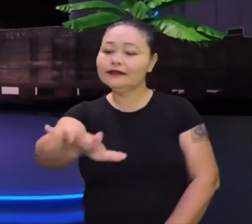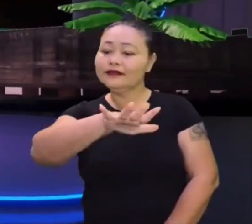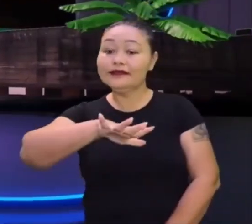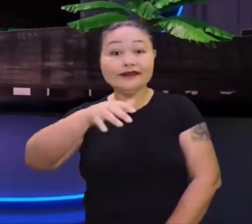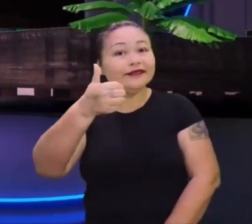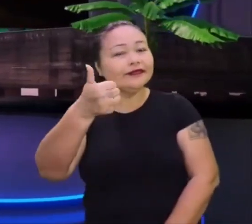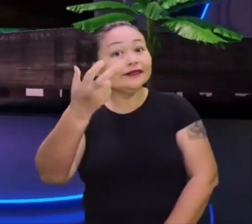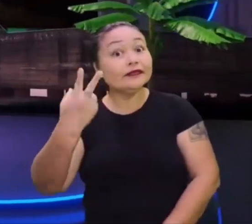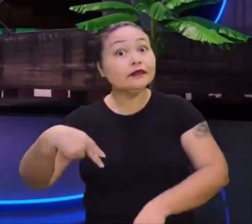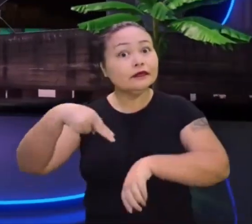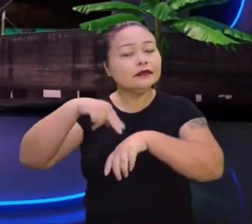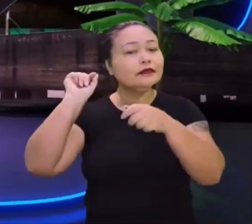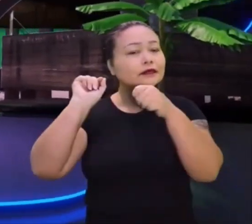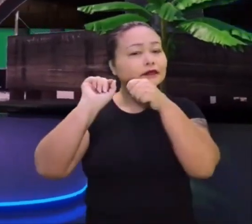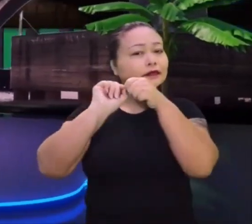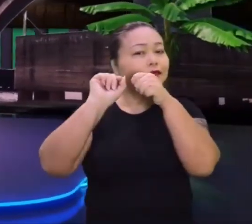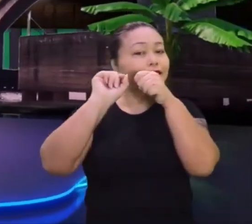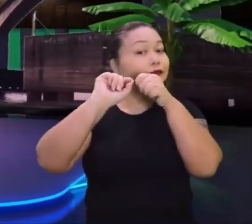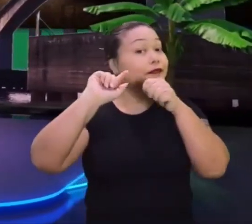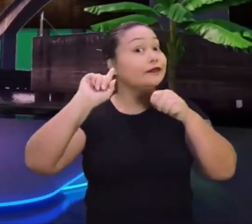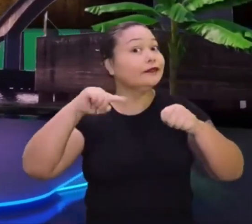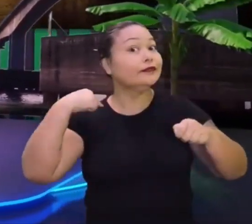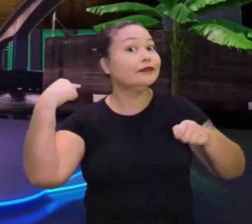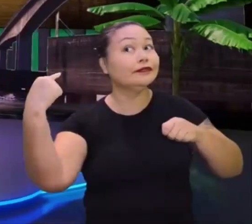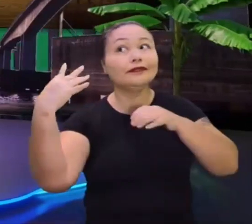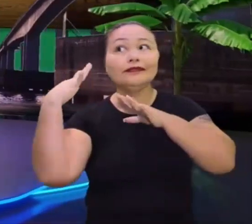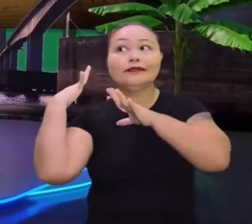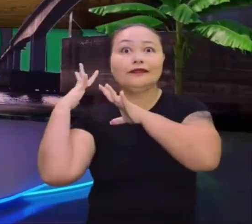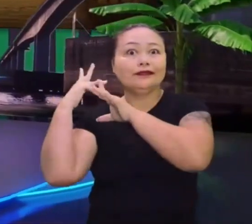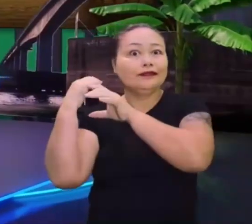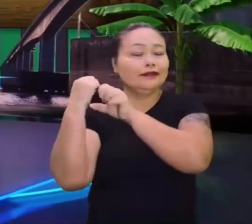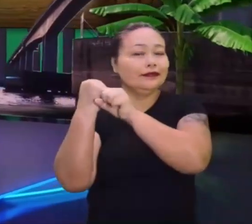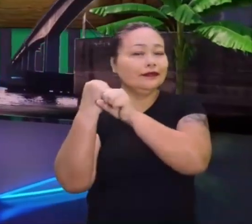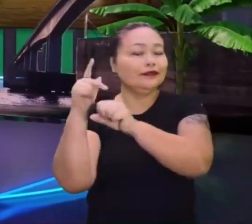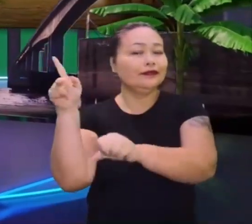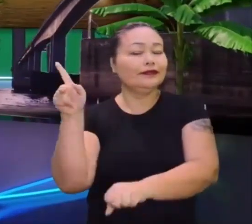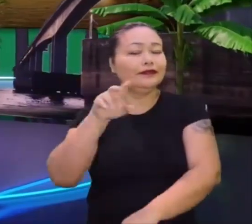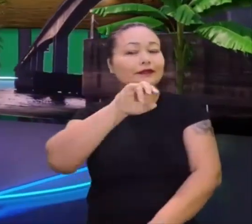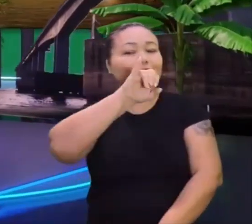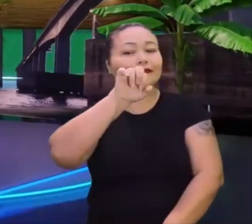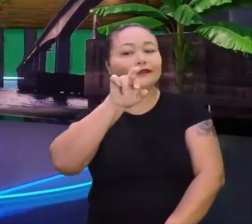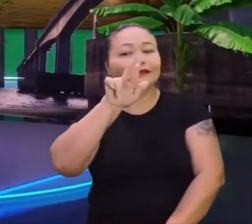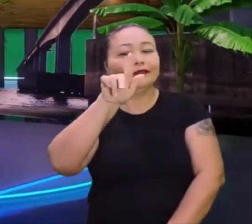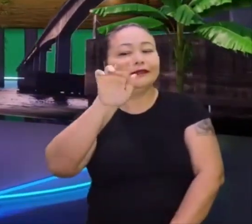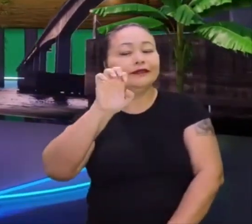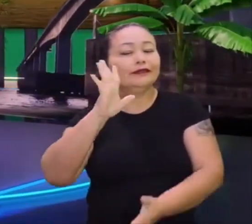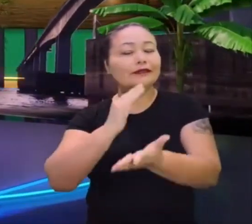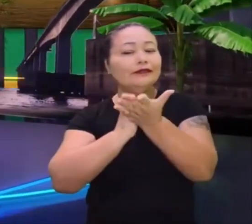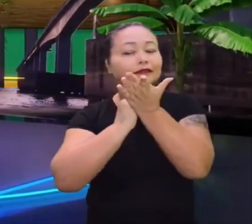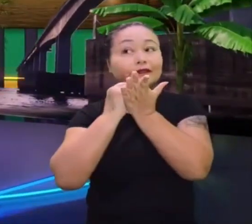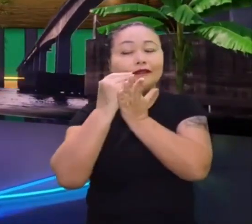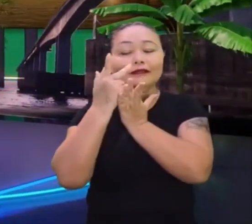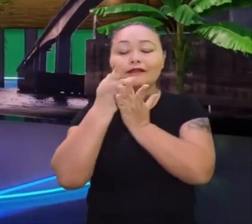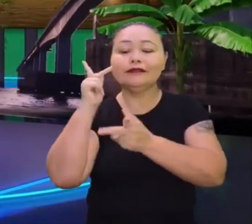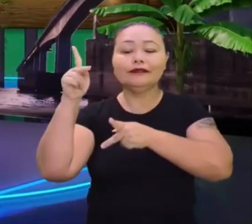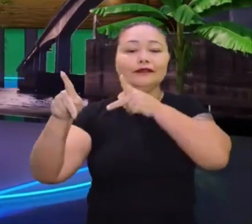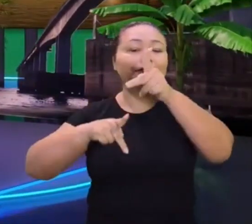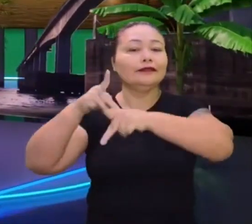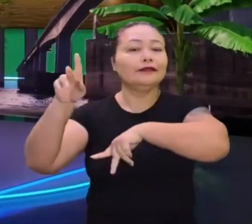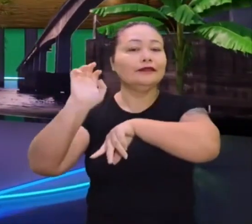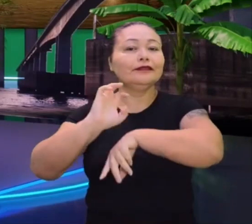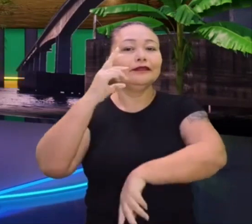aí, galerinha, voltamos para fazer agora a nossa revisão, professor Jorge. Iniciamos falando um pouco sobre a população do